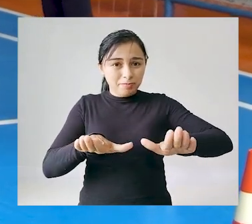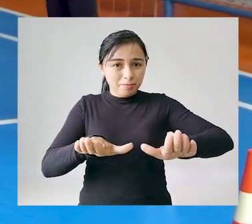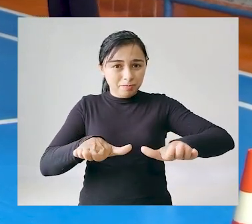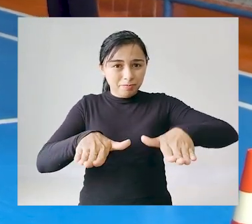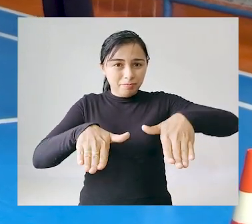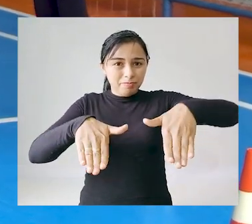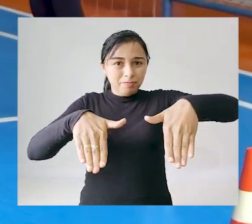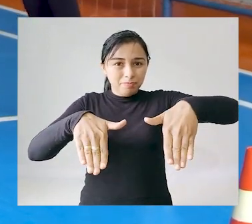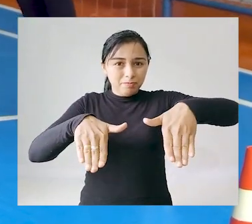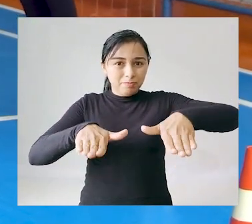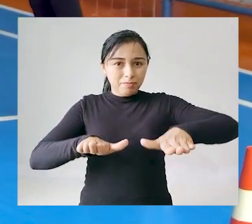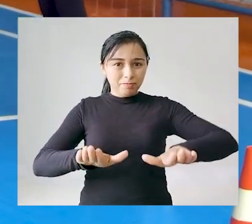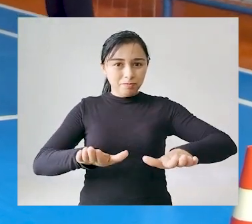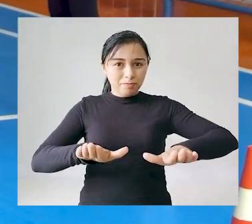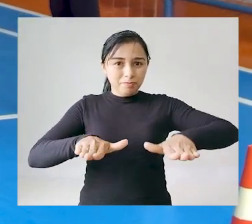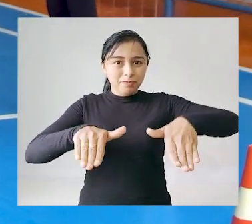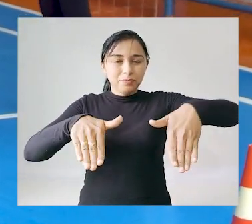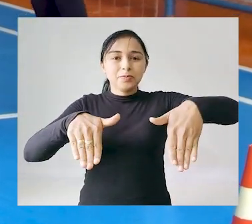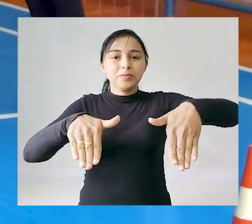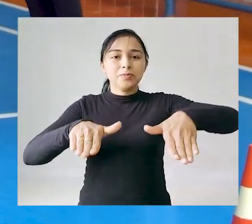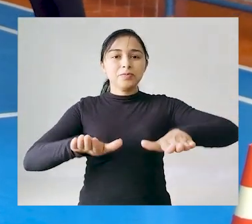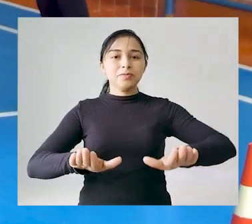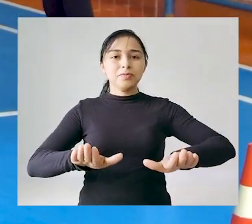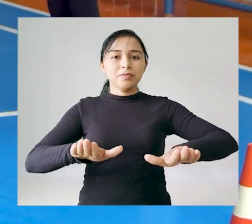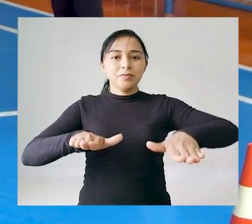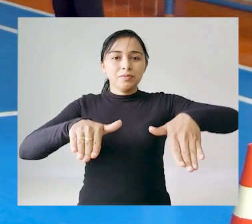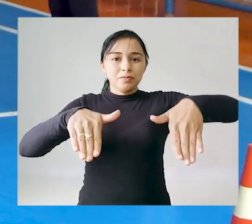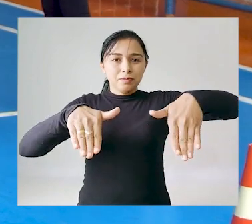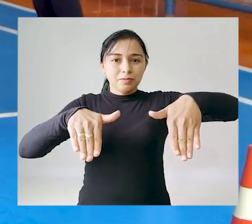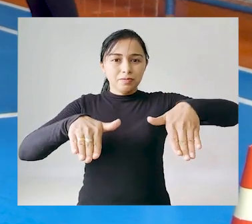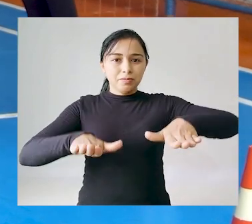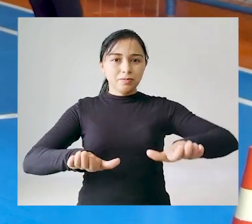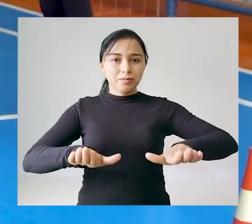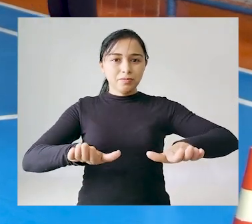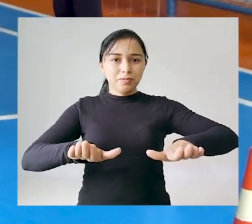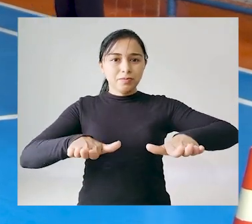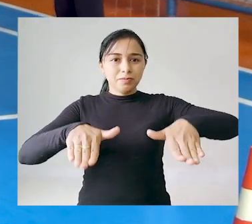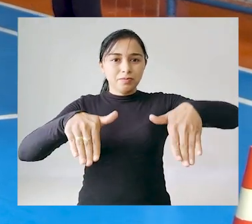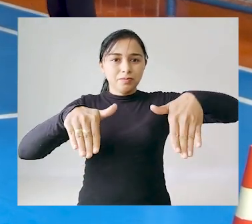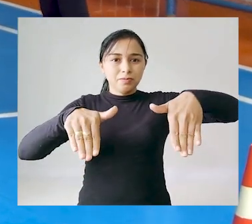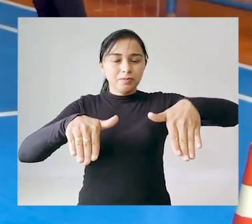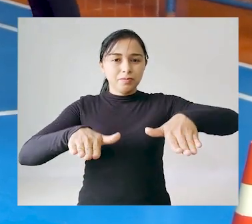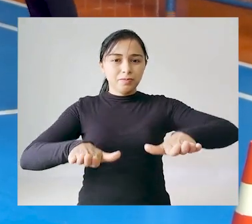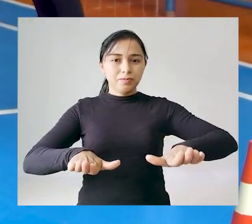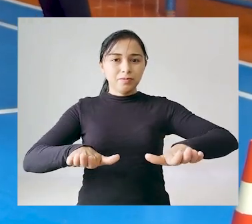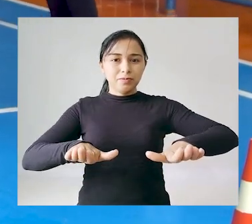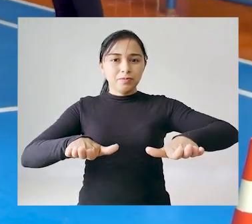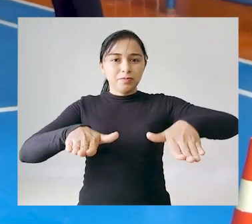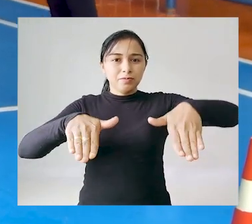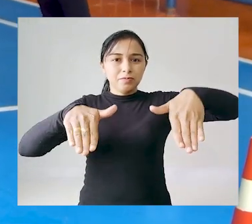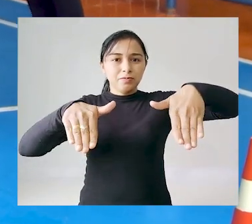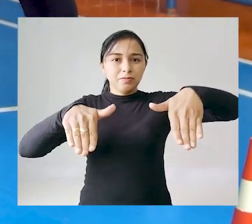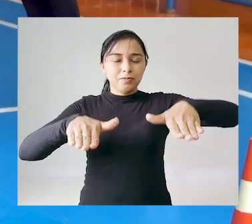pé. Muito bem, vamos lá. Isso.